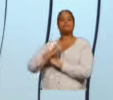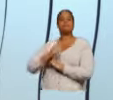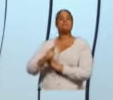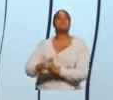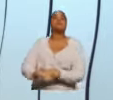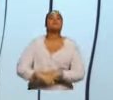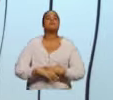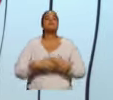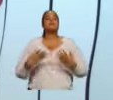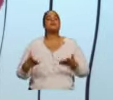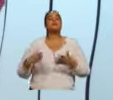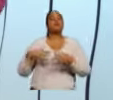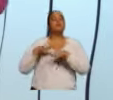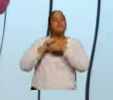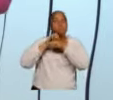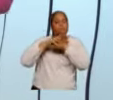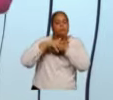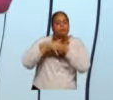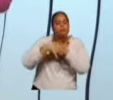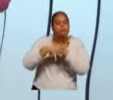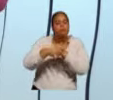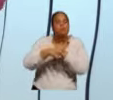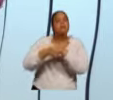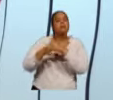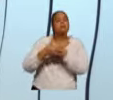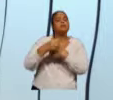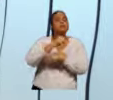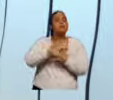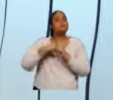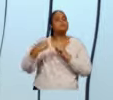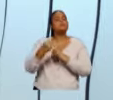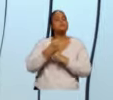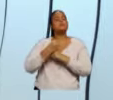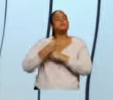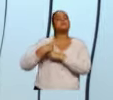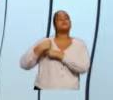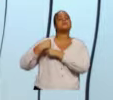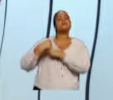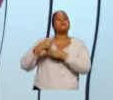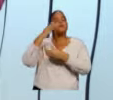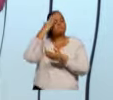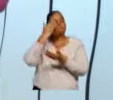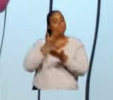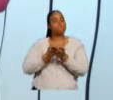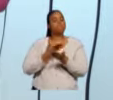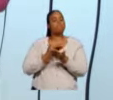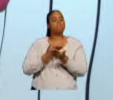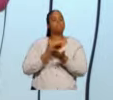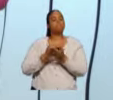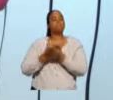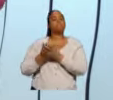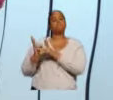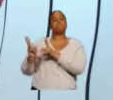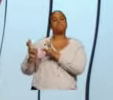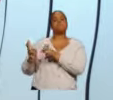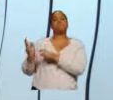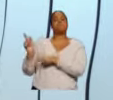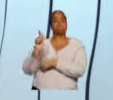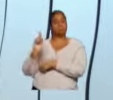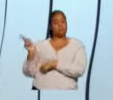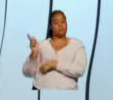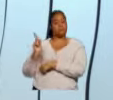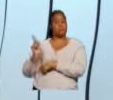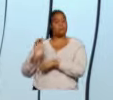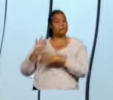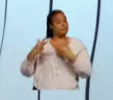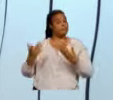pandemia e do isolamento social trabalharemos juntos temas referentes a geografia e quando